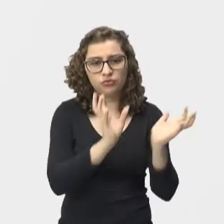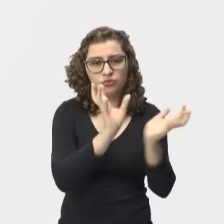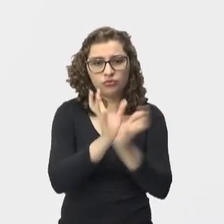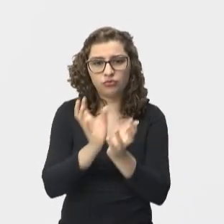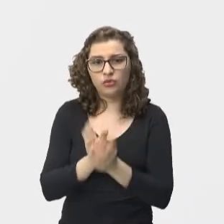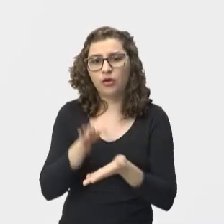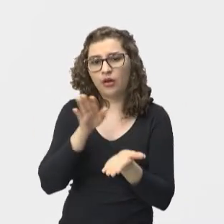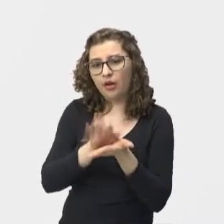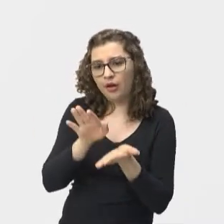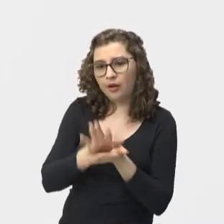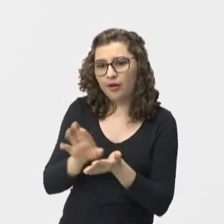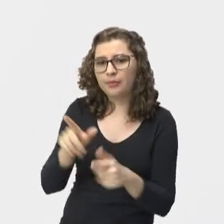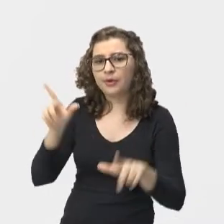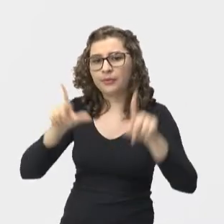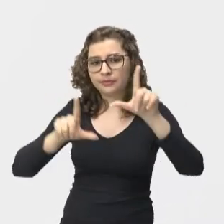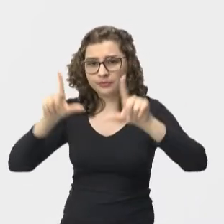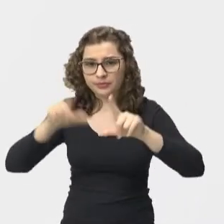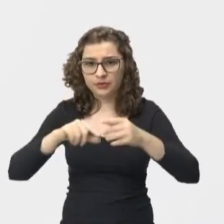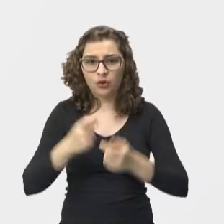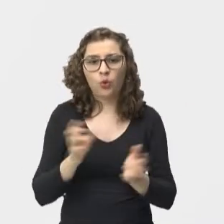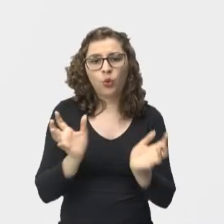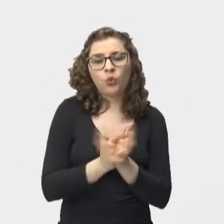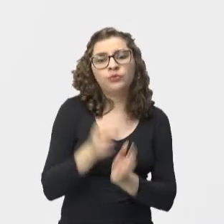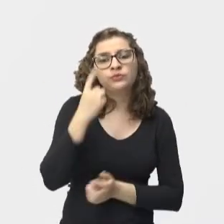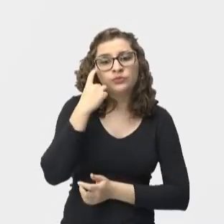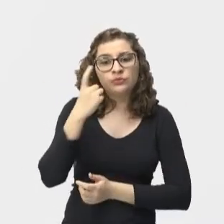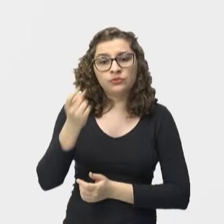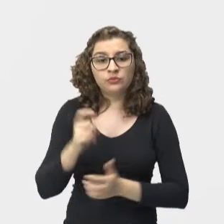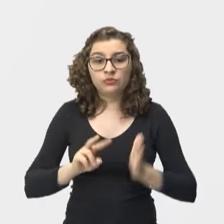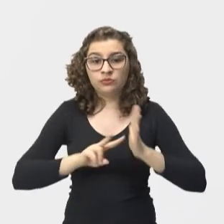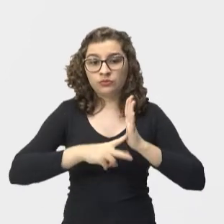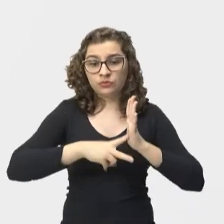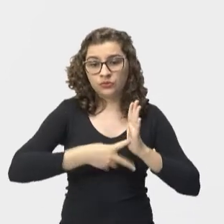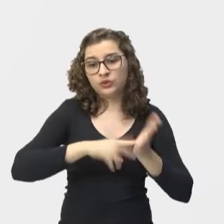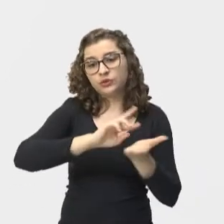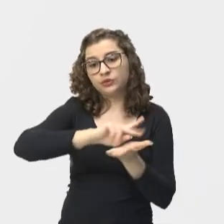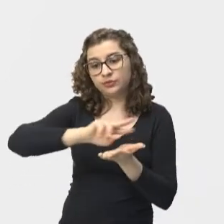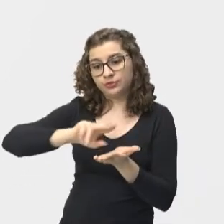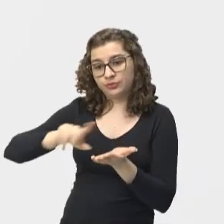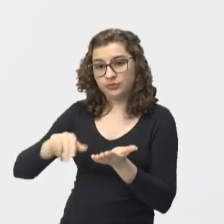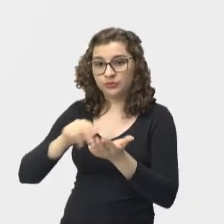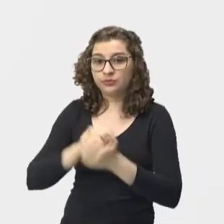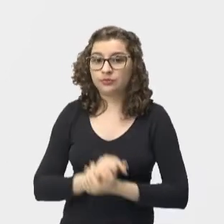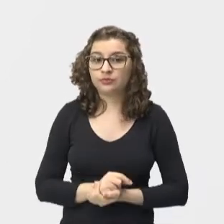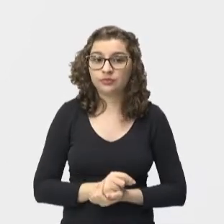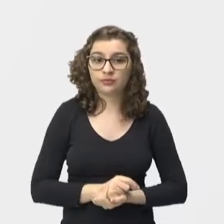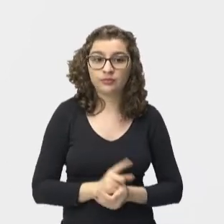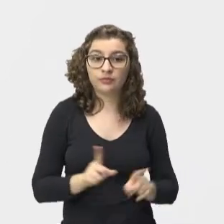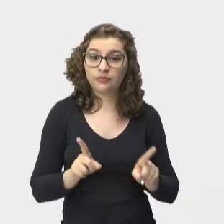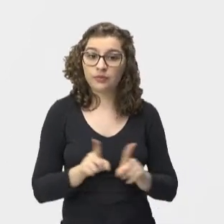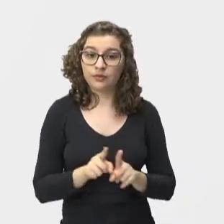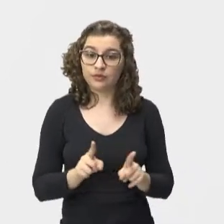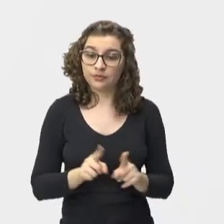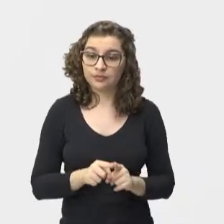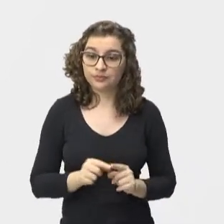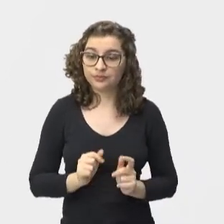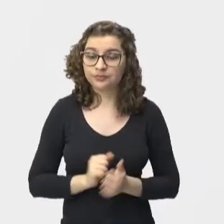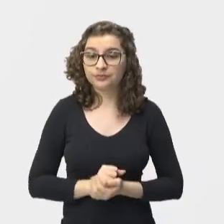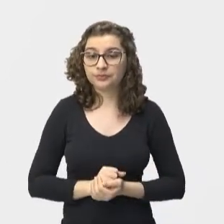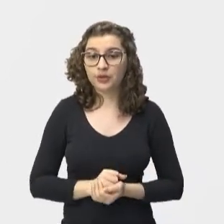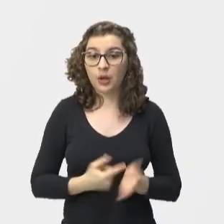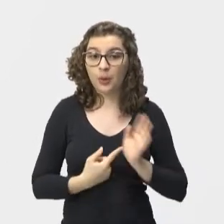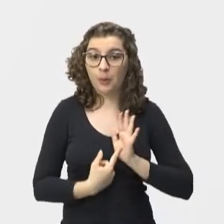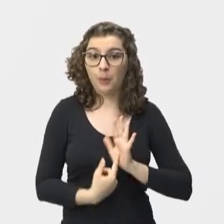a imprensa, grupo de interesse, sindicatos, entre outros. Além de oferecerem